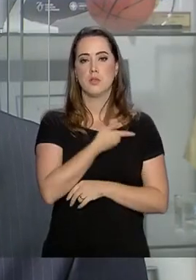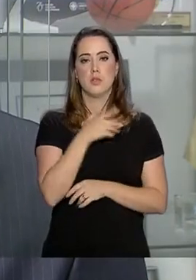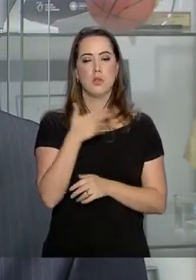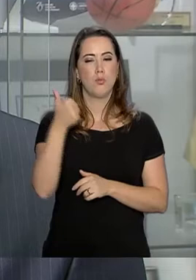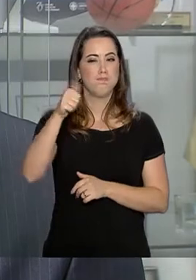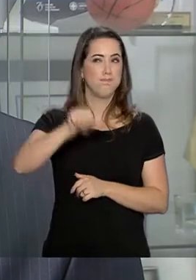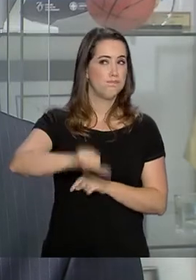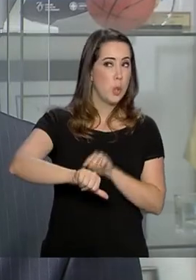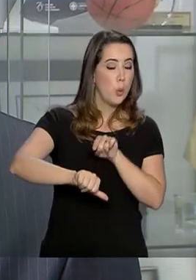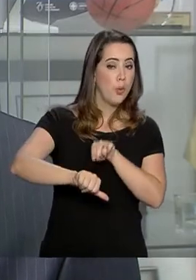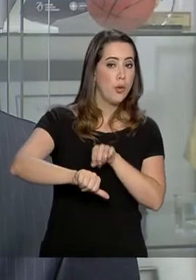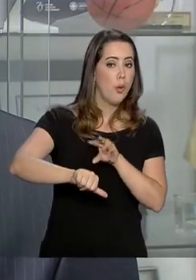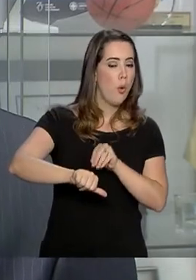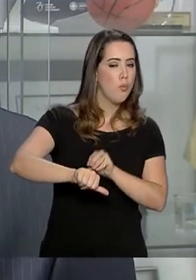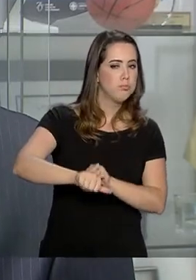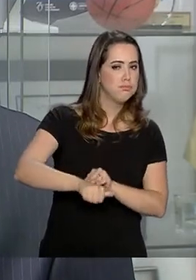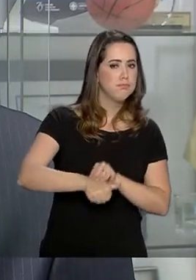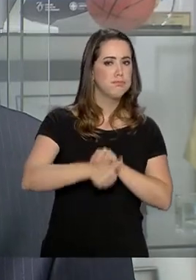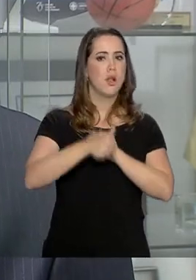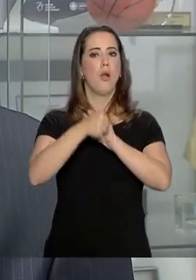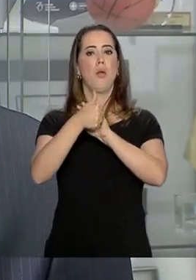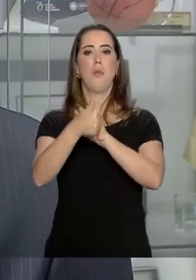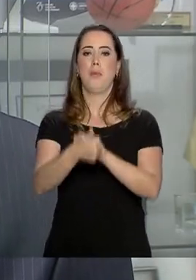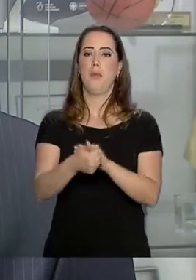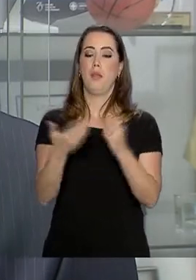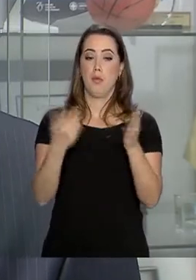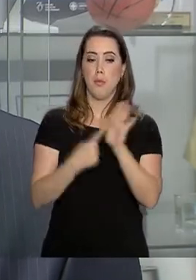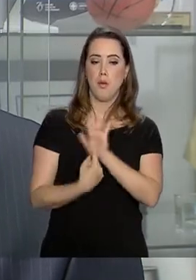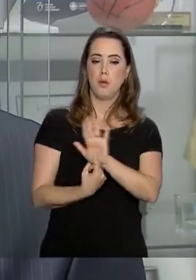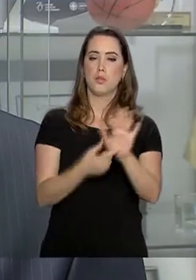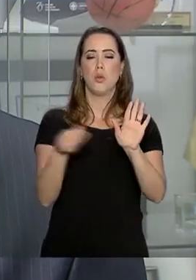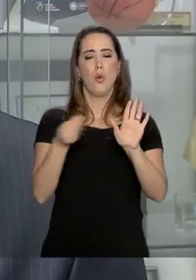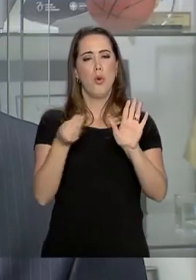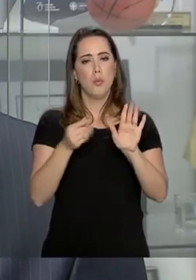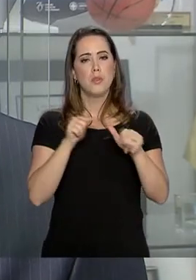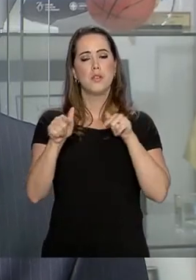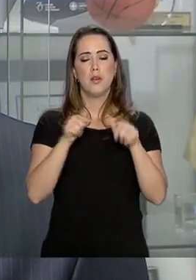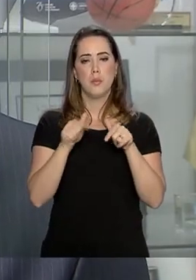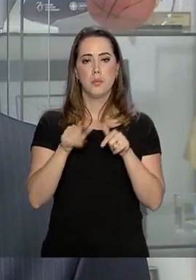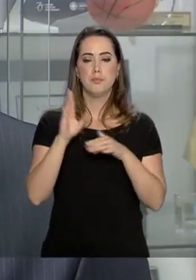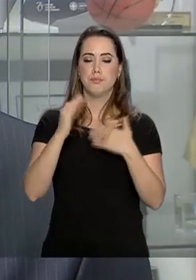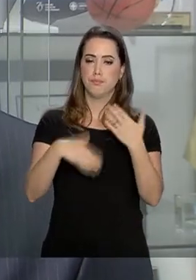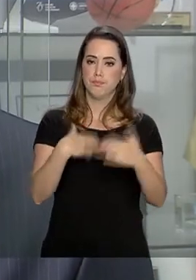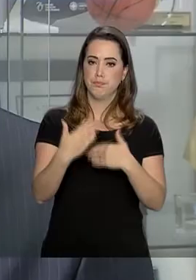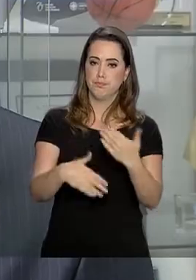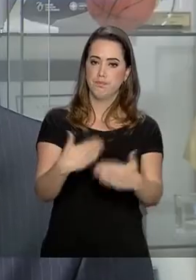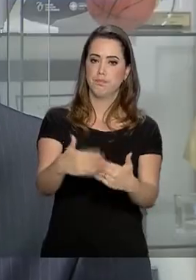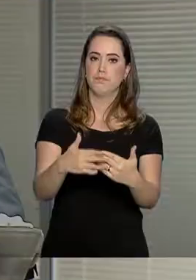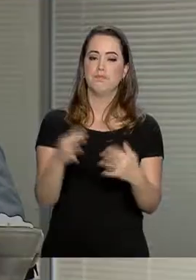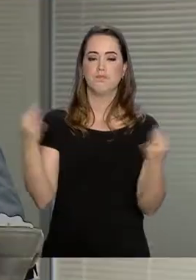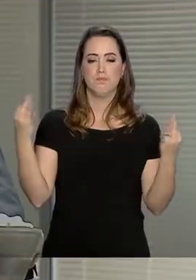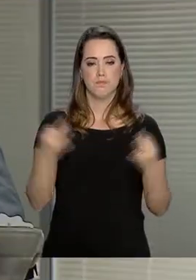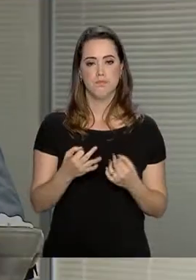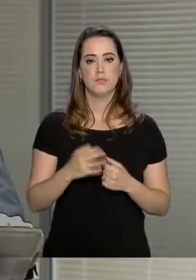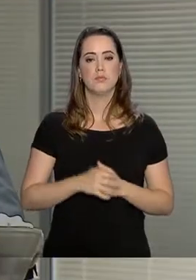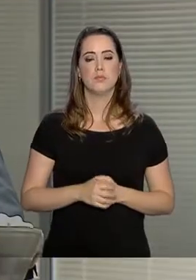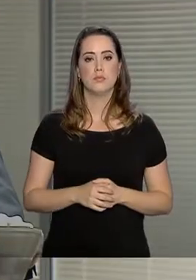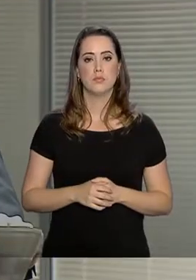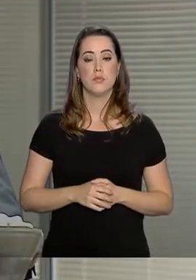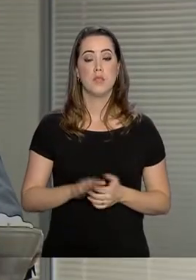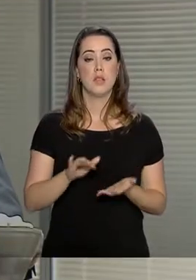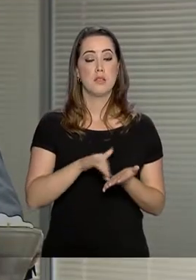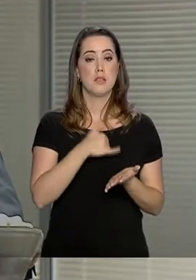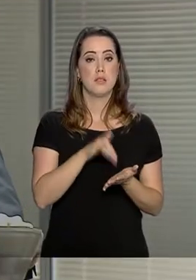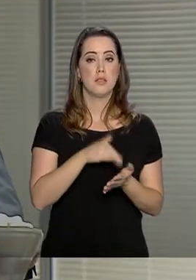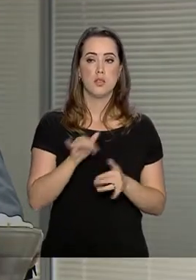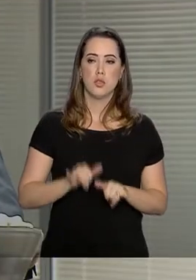pior avaliados. E isso mostra que essa forma de atuar tem sido exitosa. De acordo com o secretário